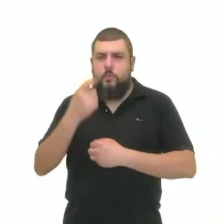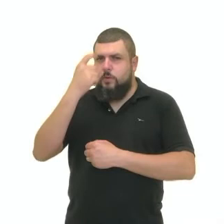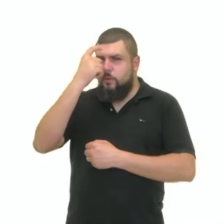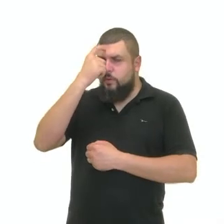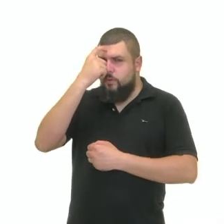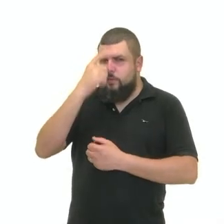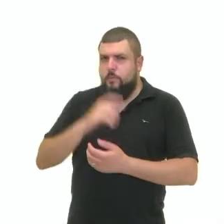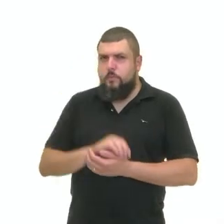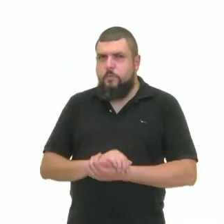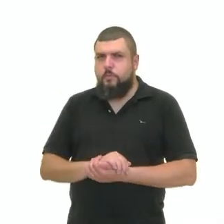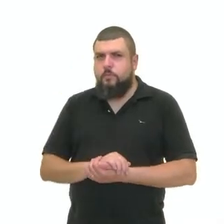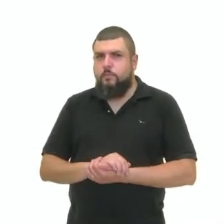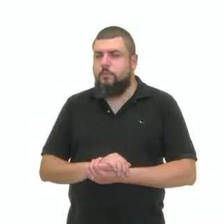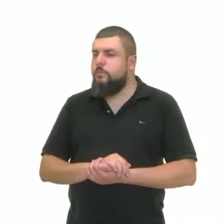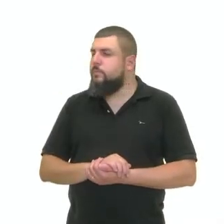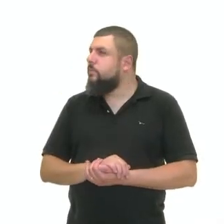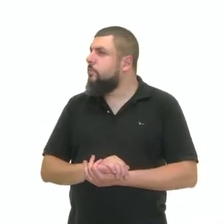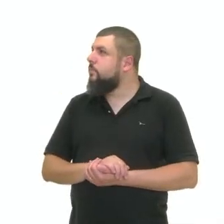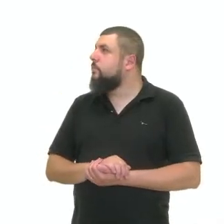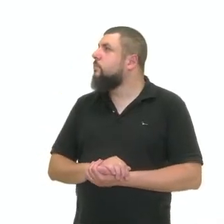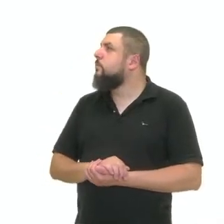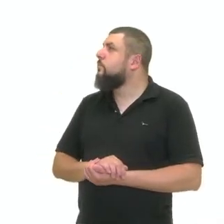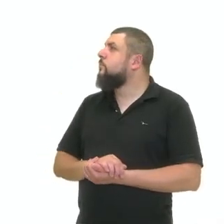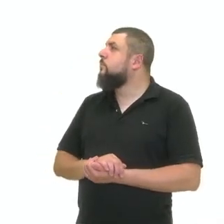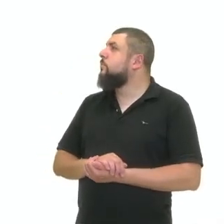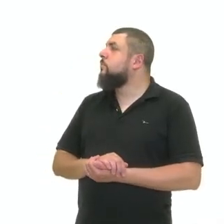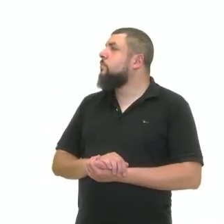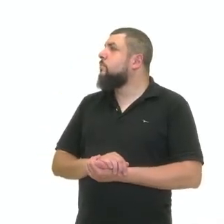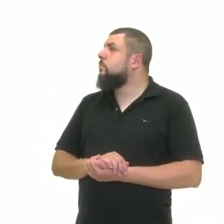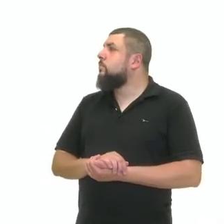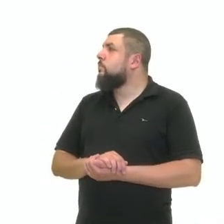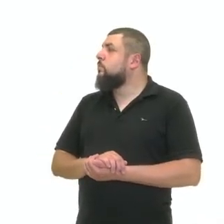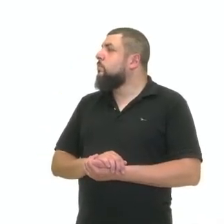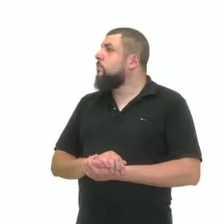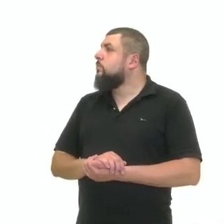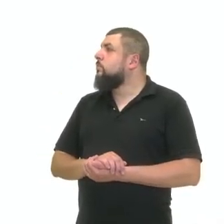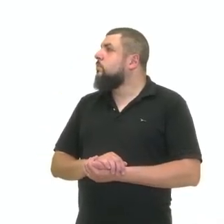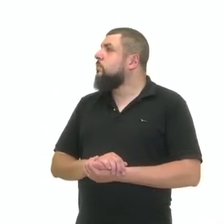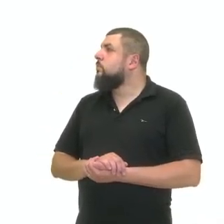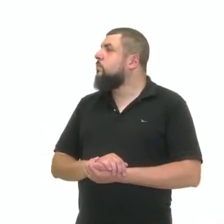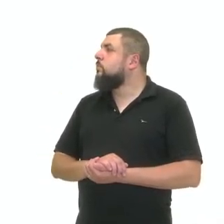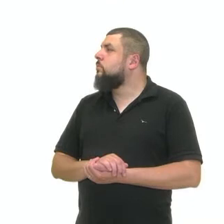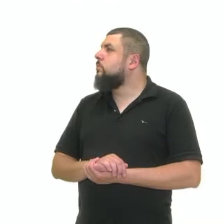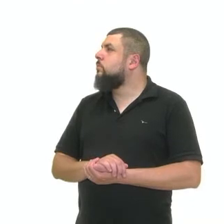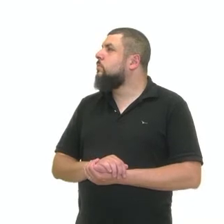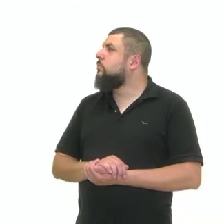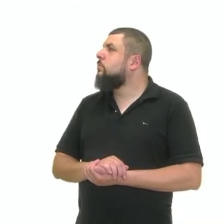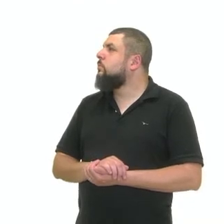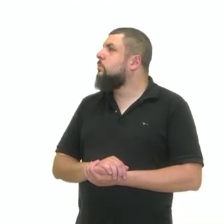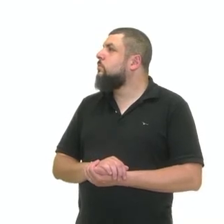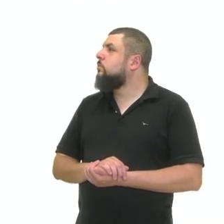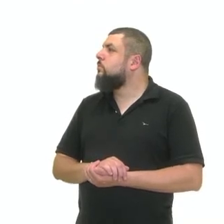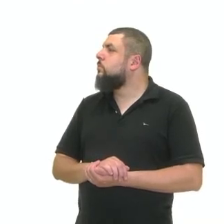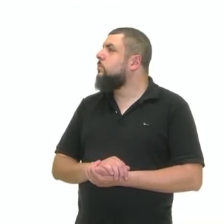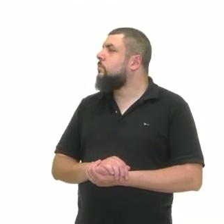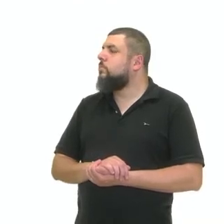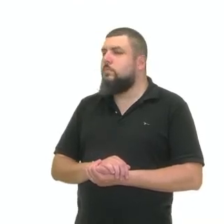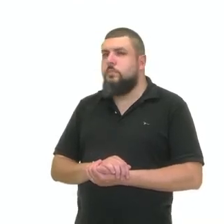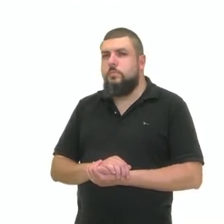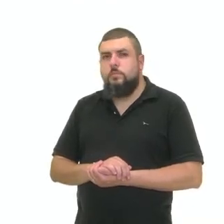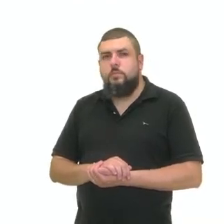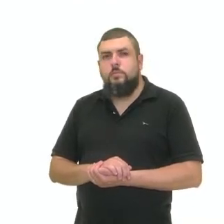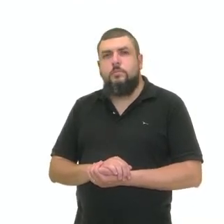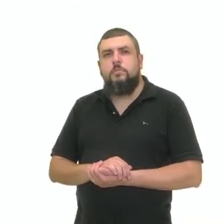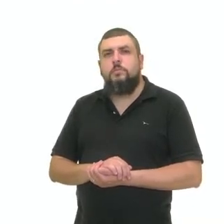país convive ainda com problemas deixados pelos ingleses, como a questão da fronteira entre Índia e Paquistão, que disputam a região da Caxemira, como eu vinha falando agora há